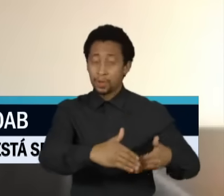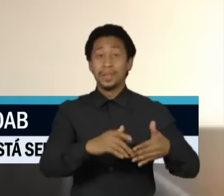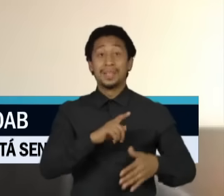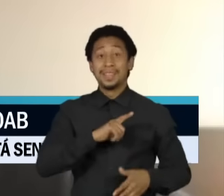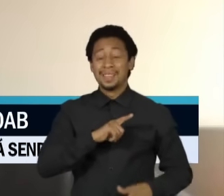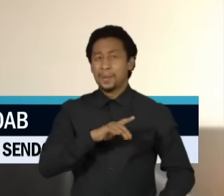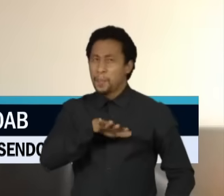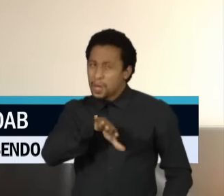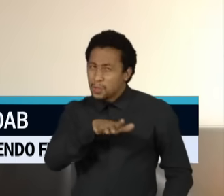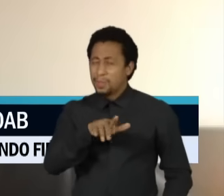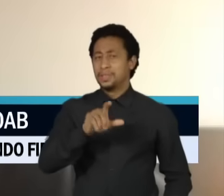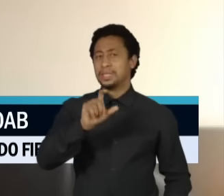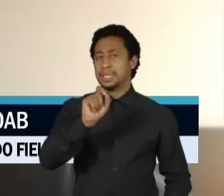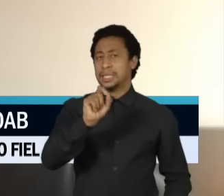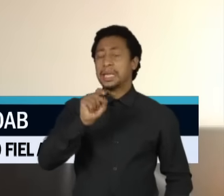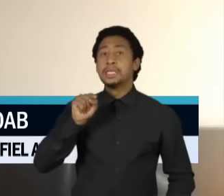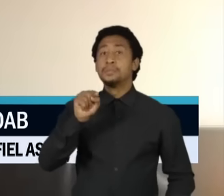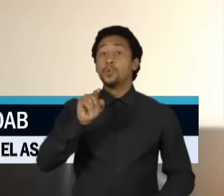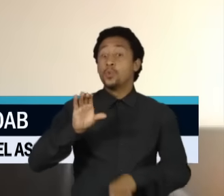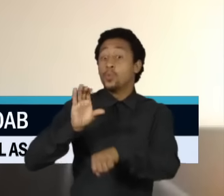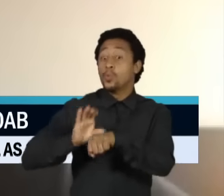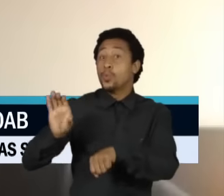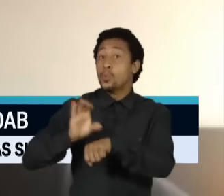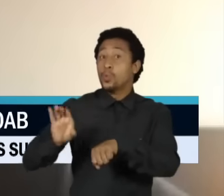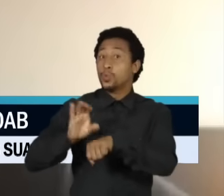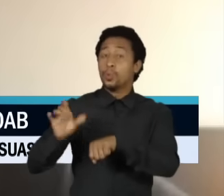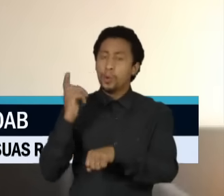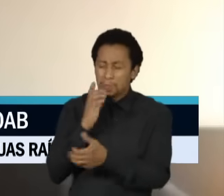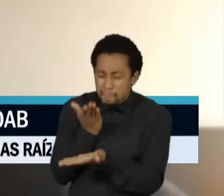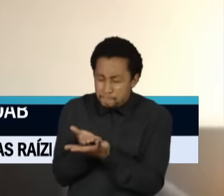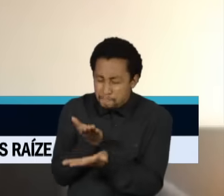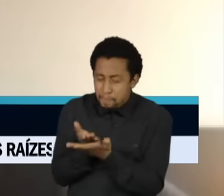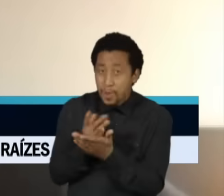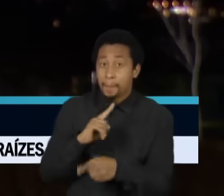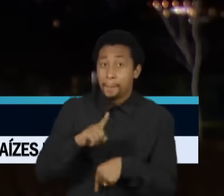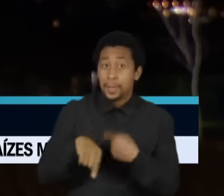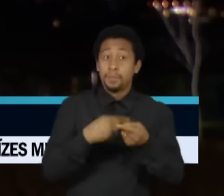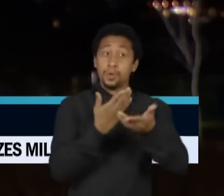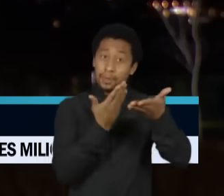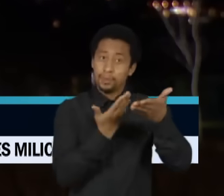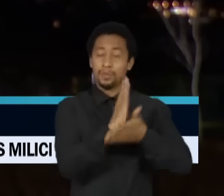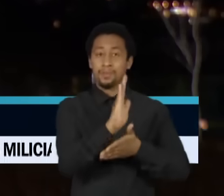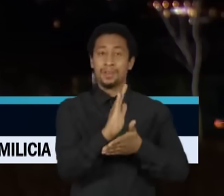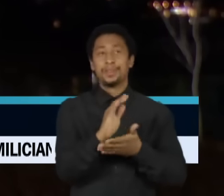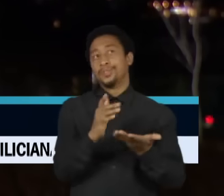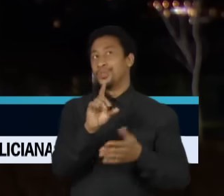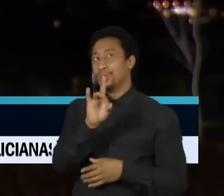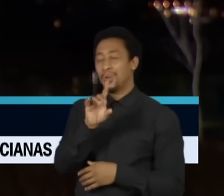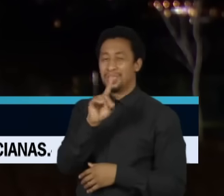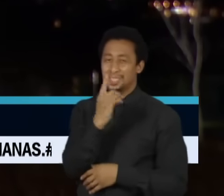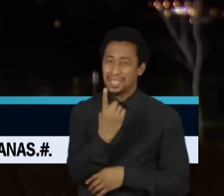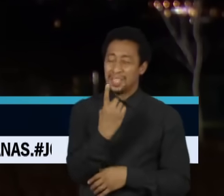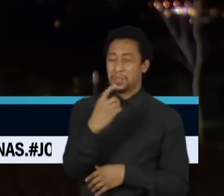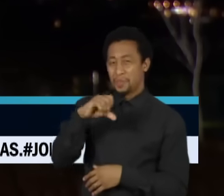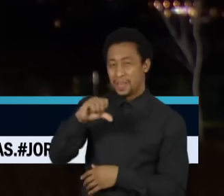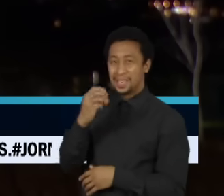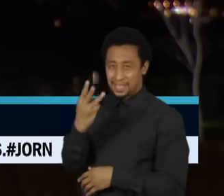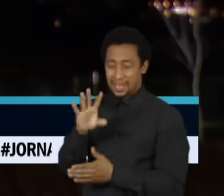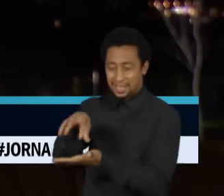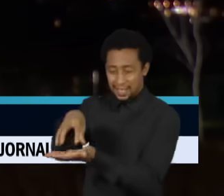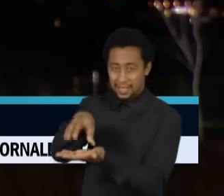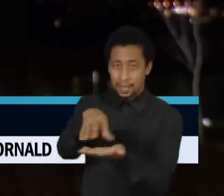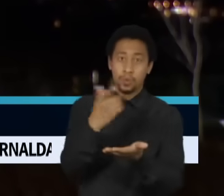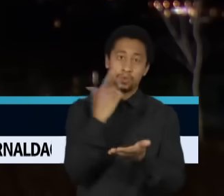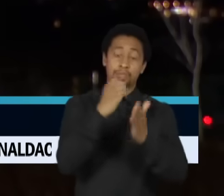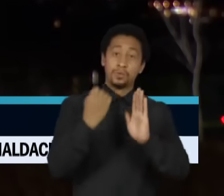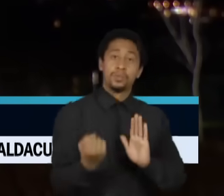apenas 193 conseguiram esse indicativo de qualidade. As explicações para tantos bacharéis sem o direito